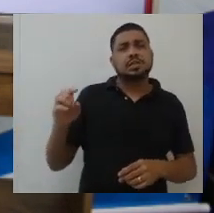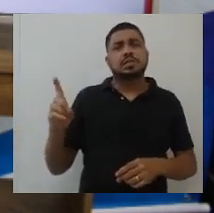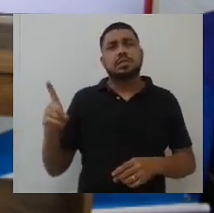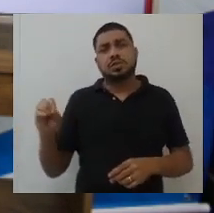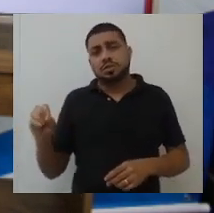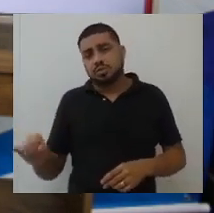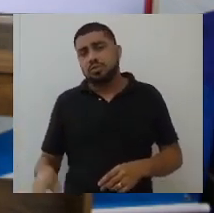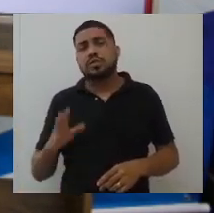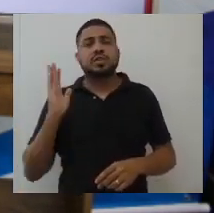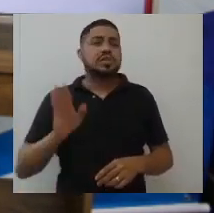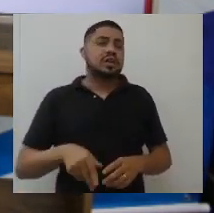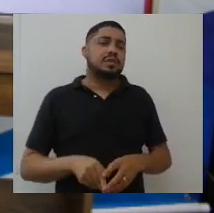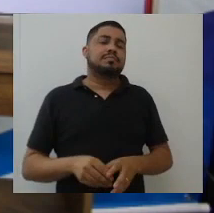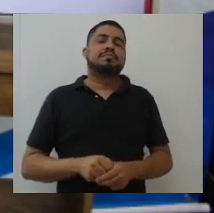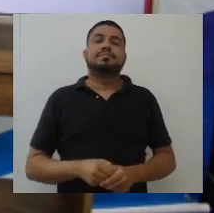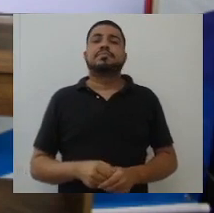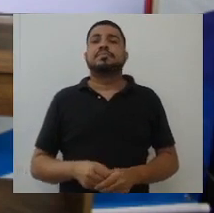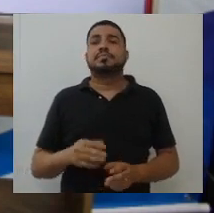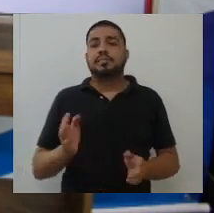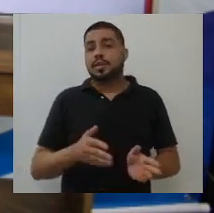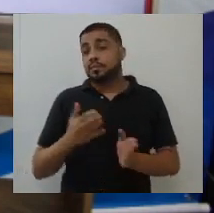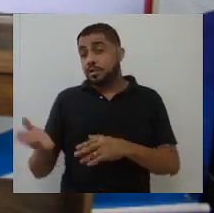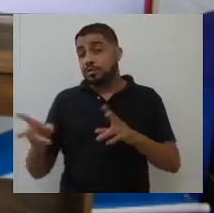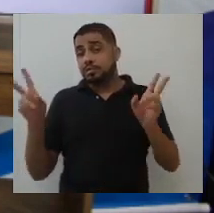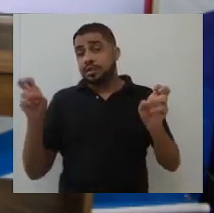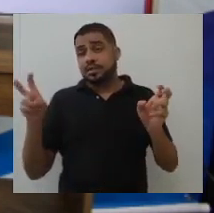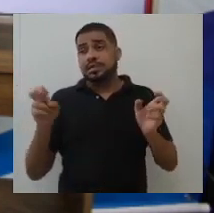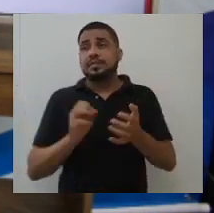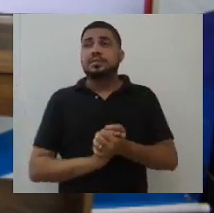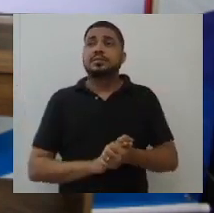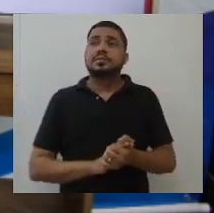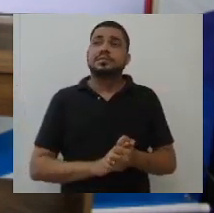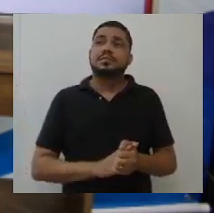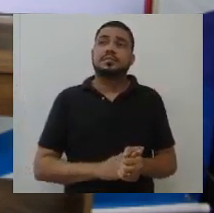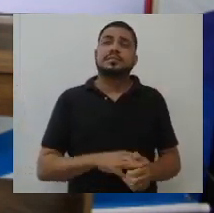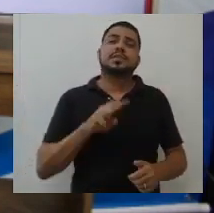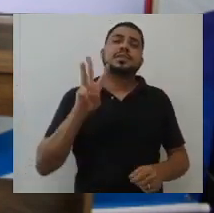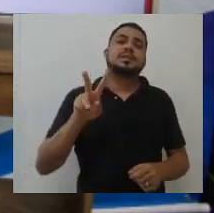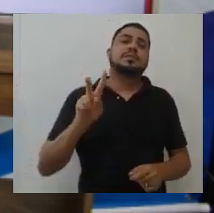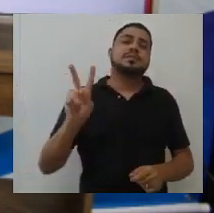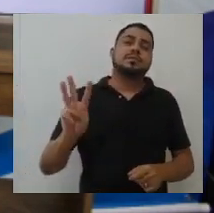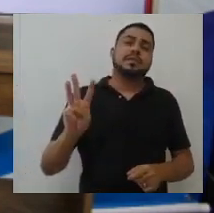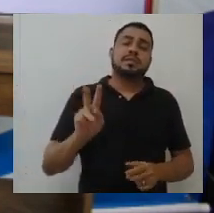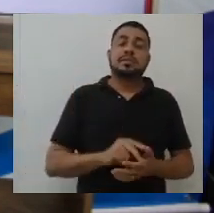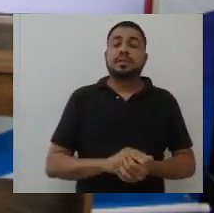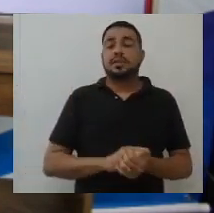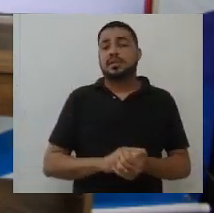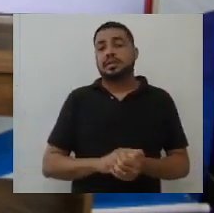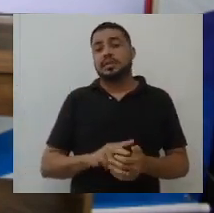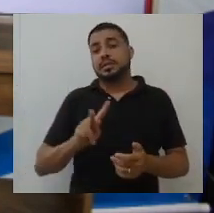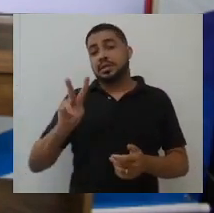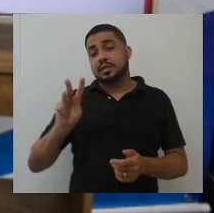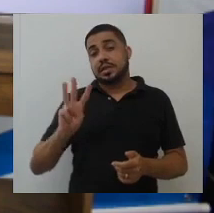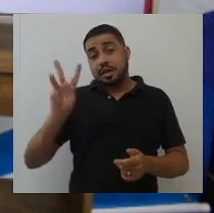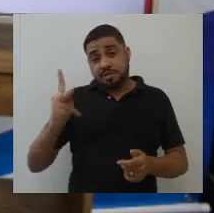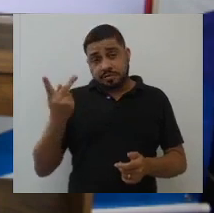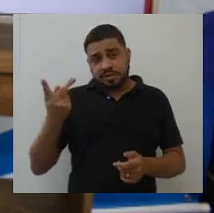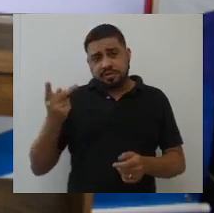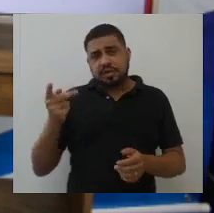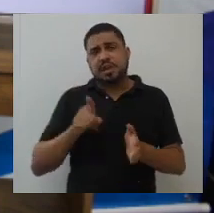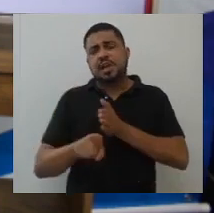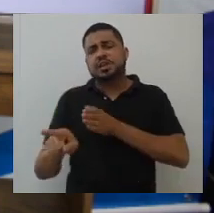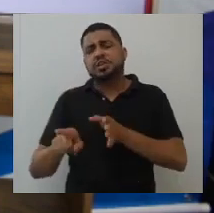tudo, beleza? Próximo assunto, W8 questions. W8 questions, pergunta. O que são e para que